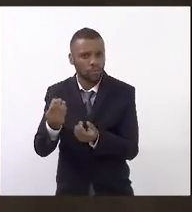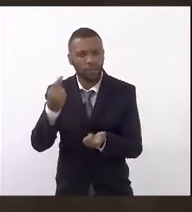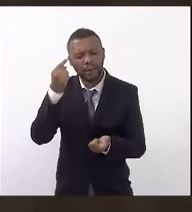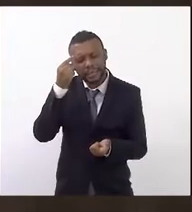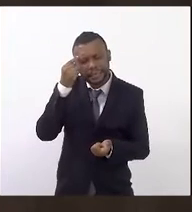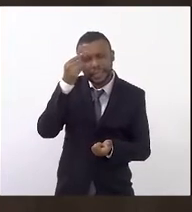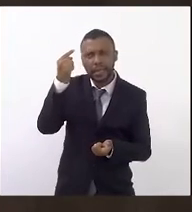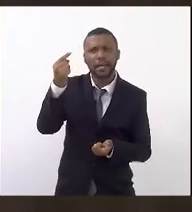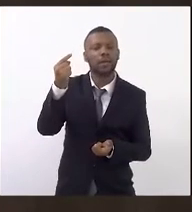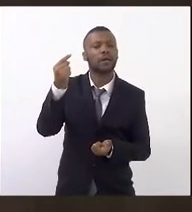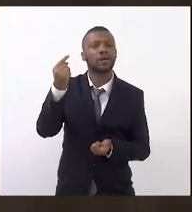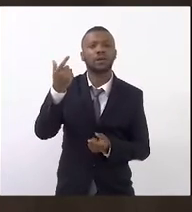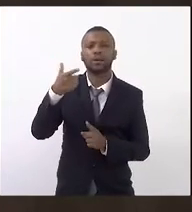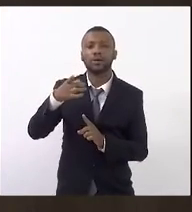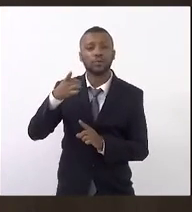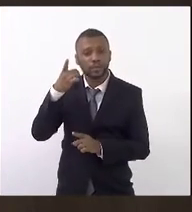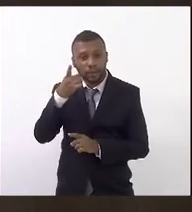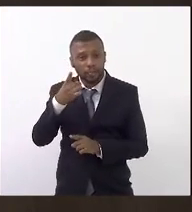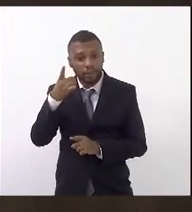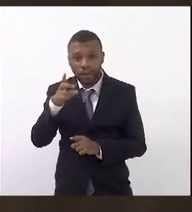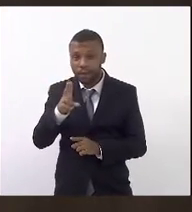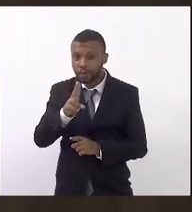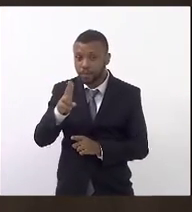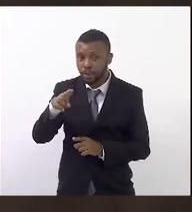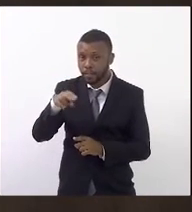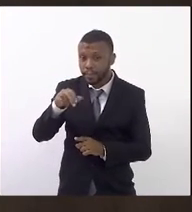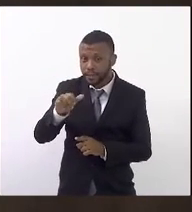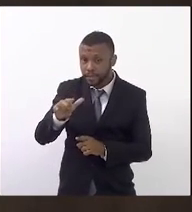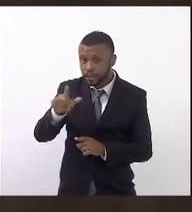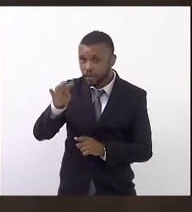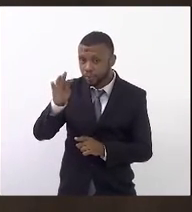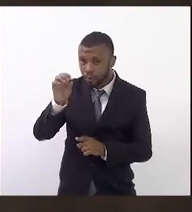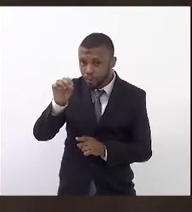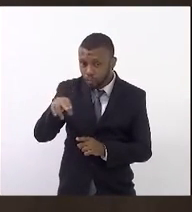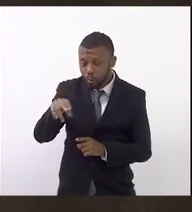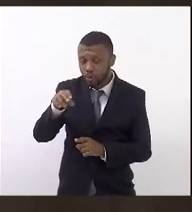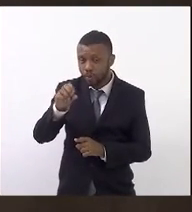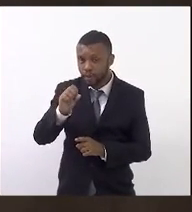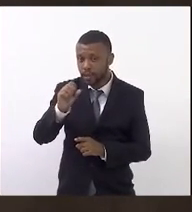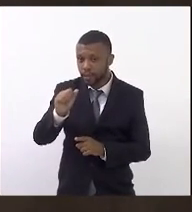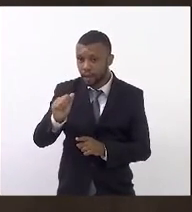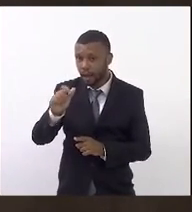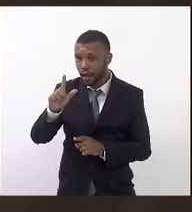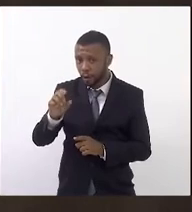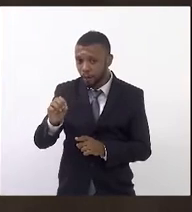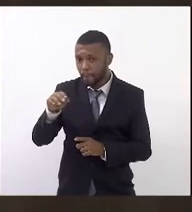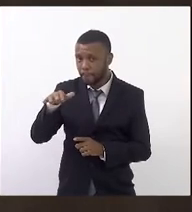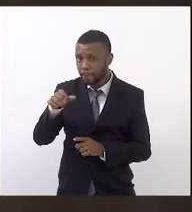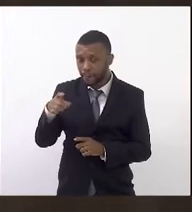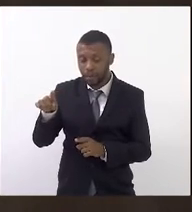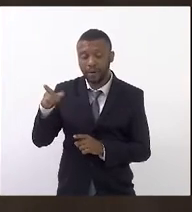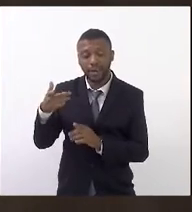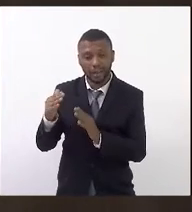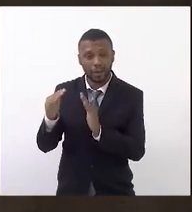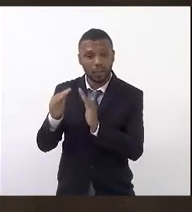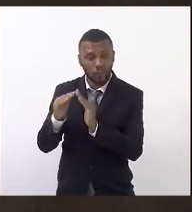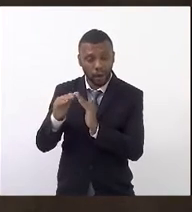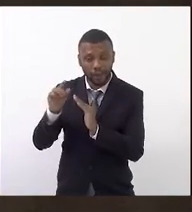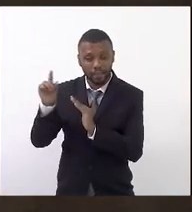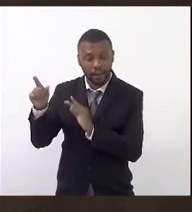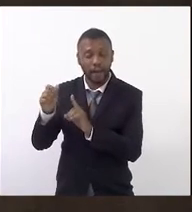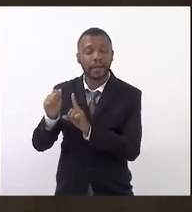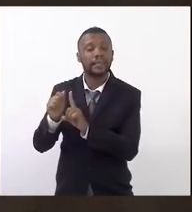do deputado Newton Salomão, que era deputado à época de Teresópolis, né, no sentido de criar um